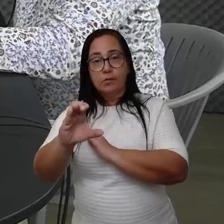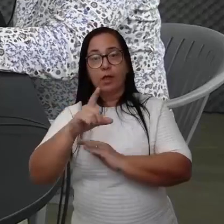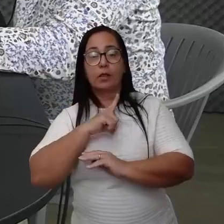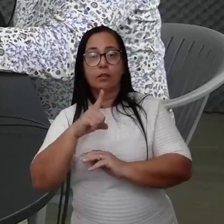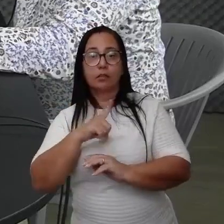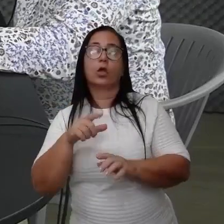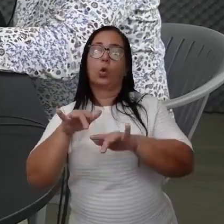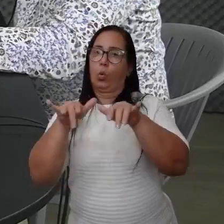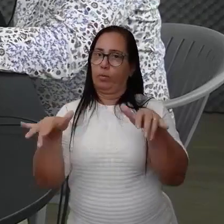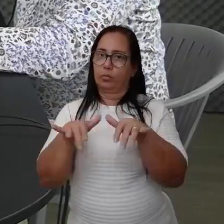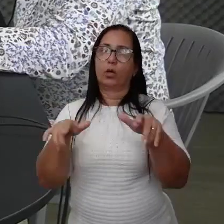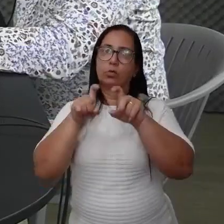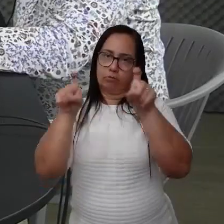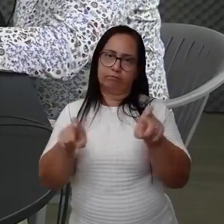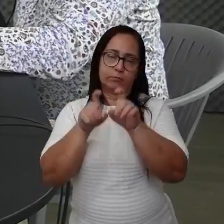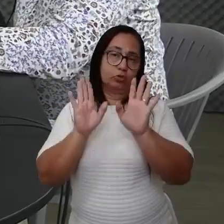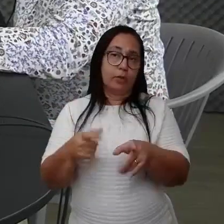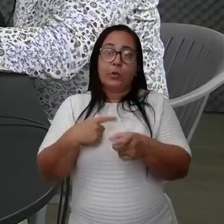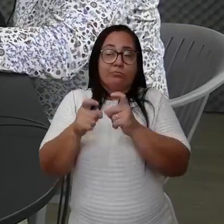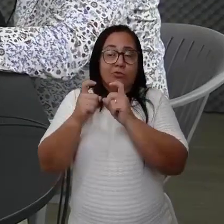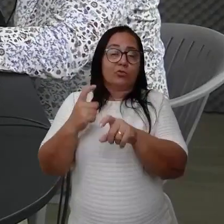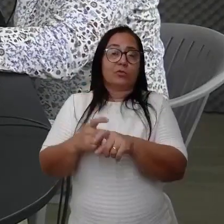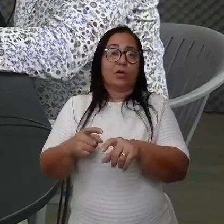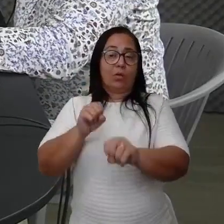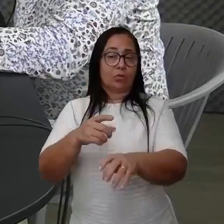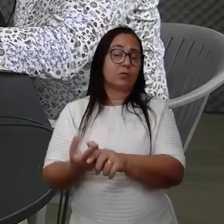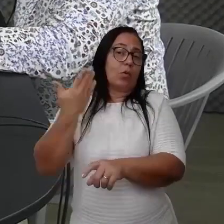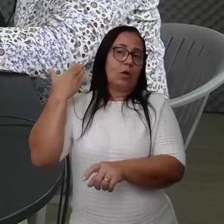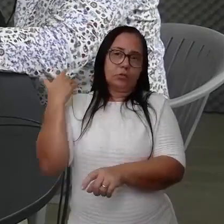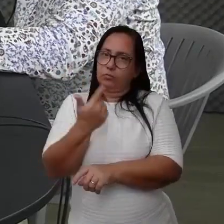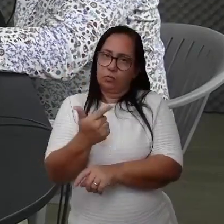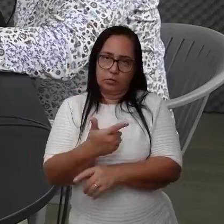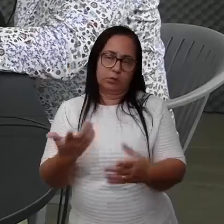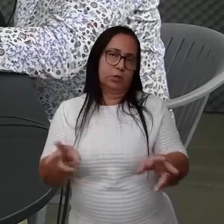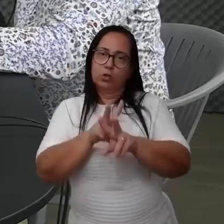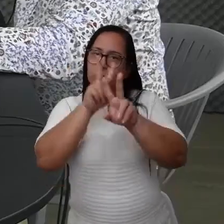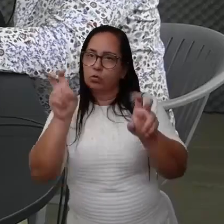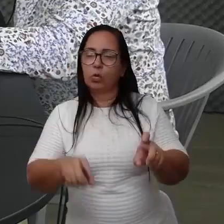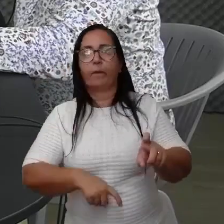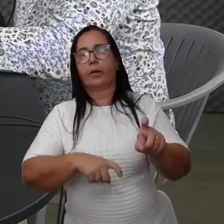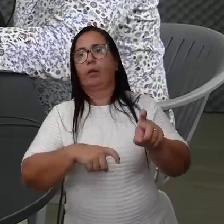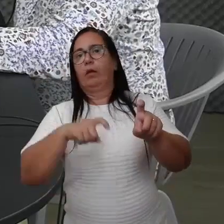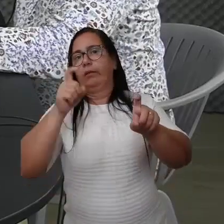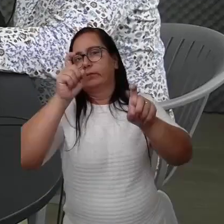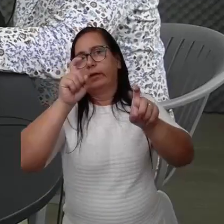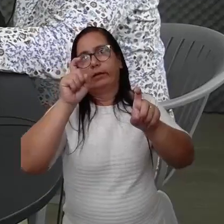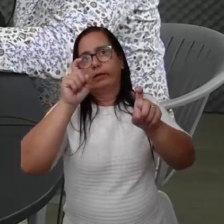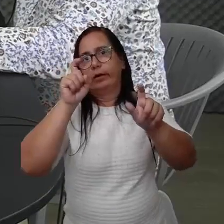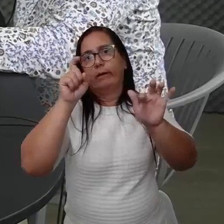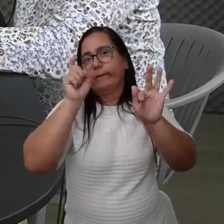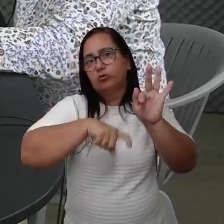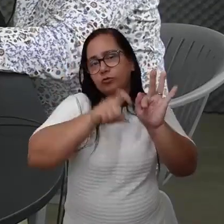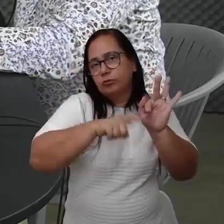Mas é isso, assim, a gente não tinha essa discussão de educação midiática, como a gente hoje tem. Sim. Fake news, essa coisa de rede social, né? Então, assim, são